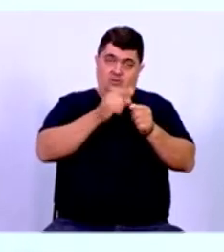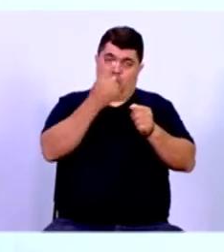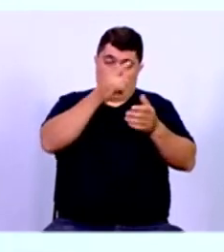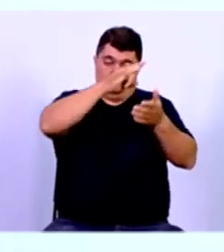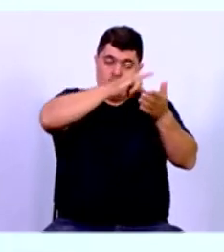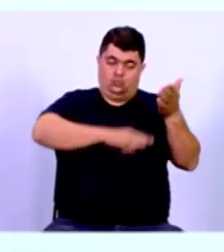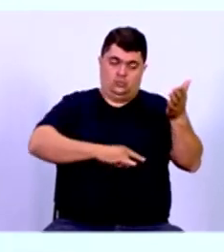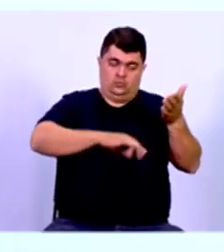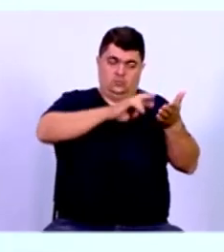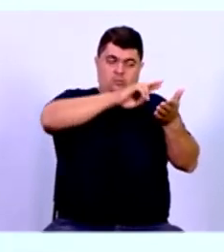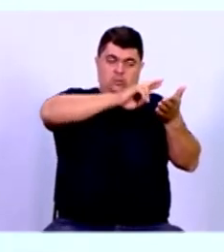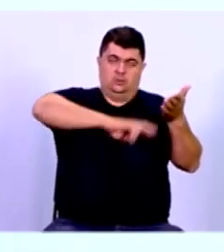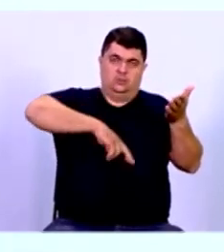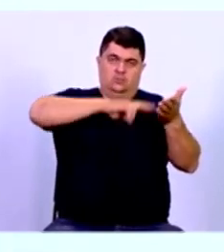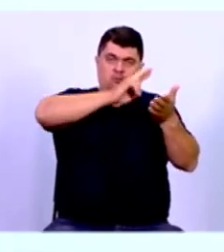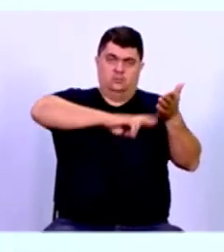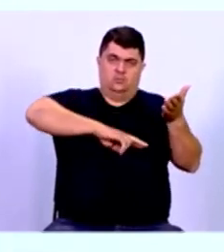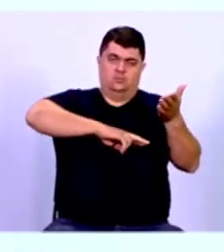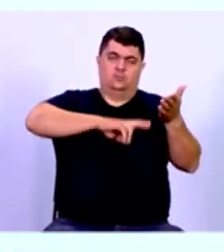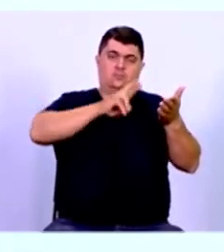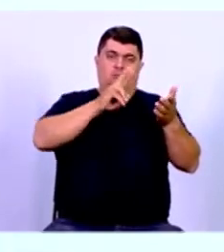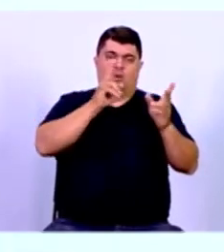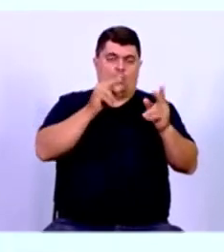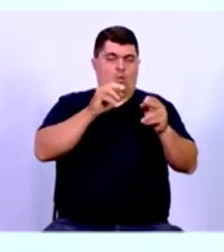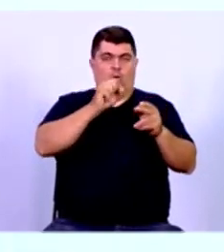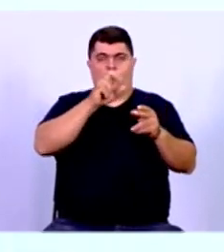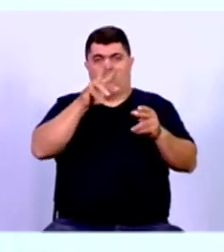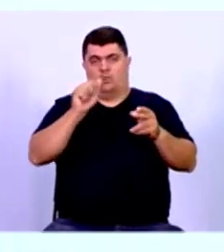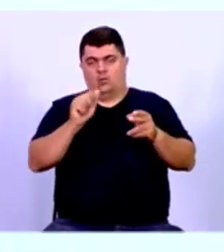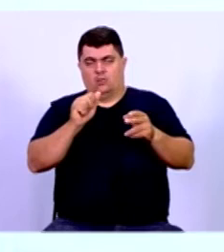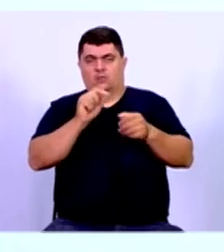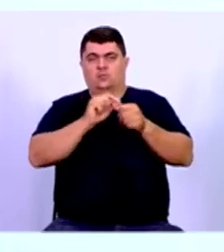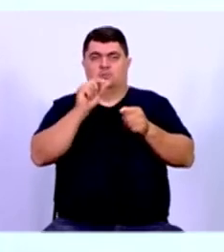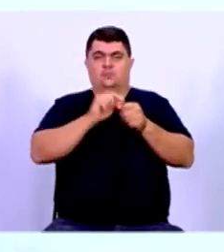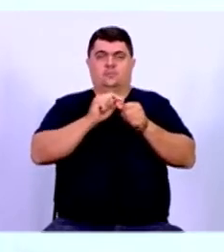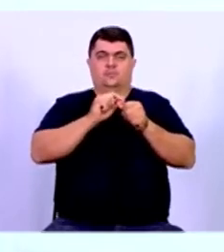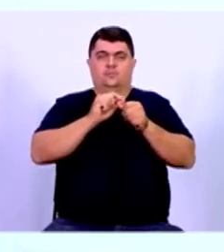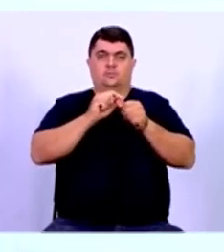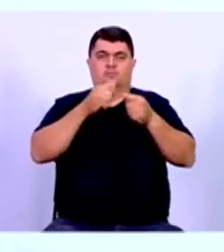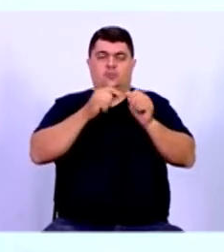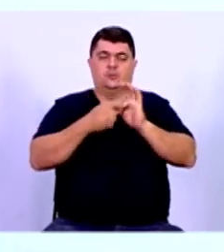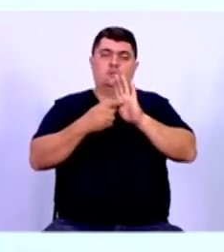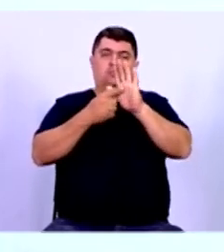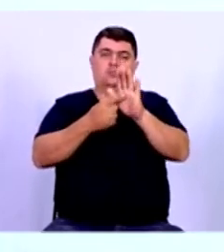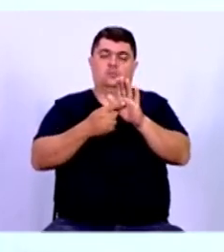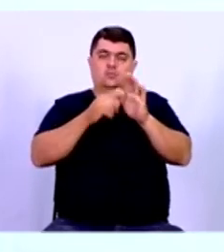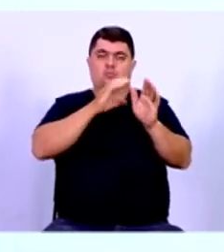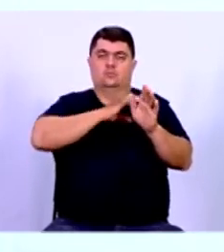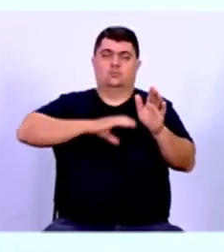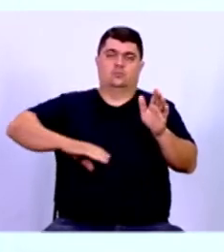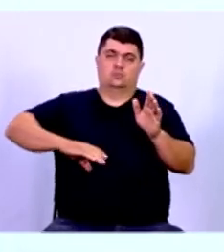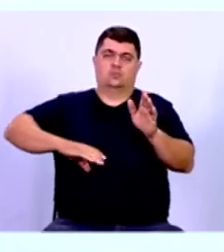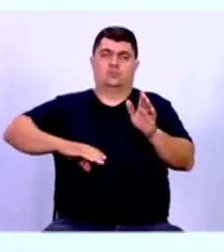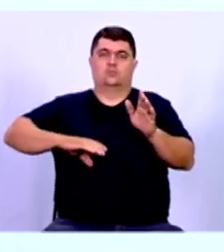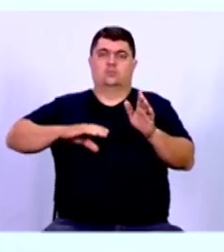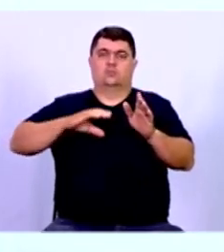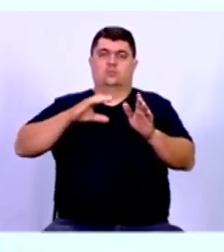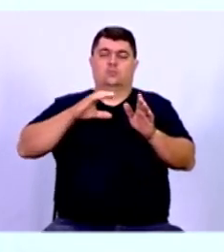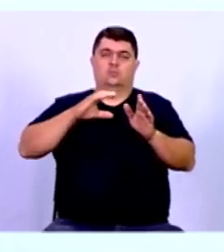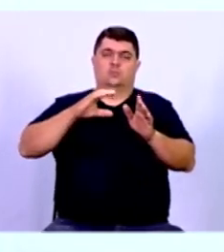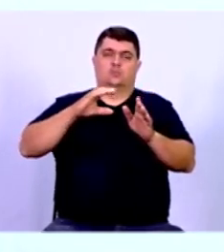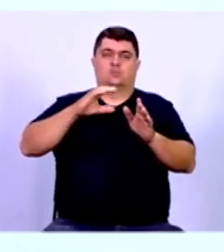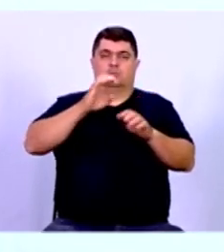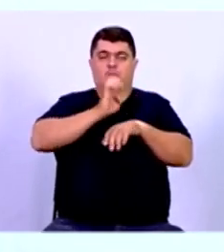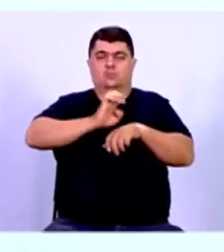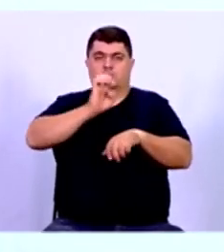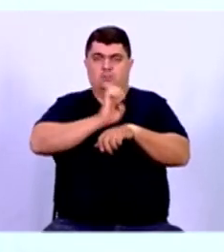relatório, como no modelo que tem no AVA, ele deve ser realizado e apresentado à coordenação de TCC para validar as 200